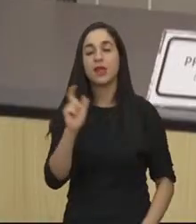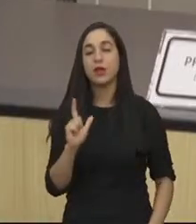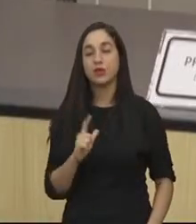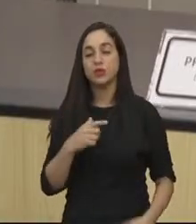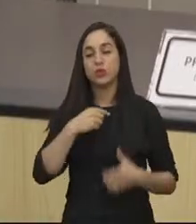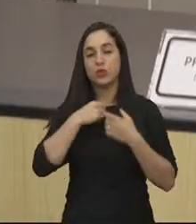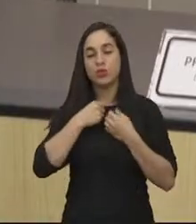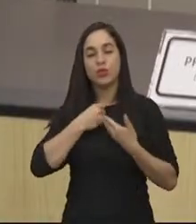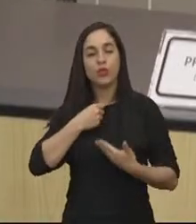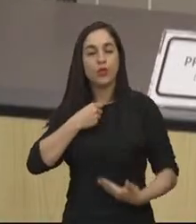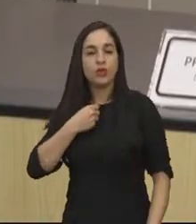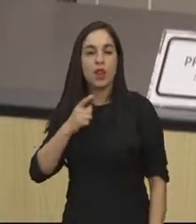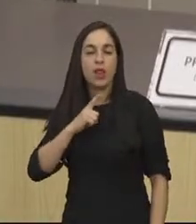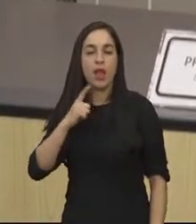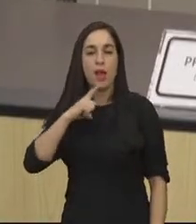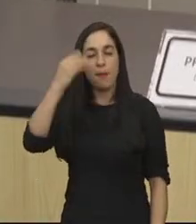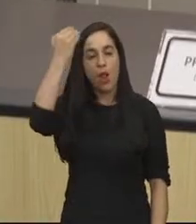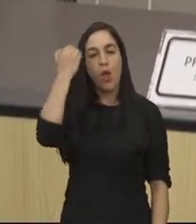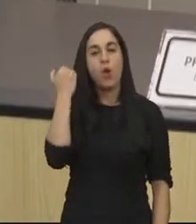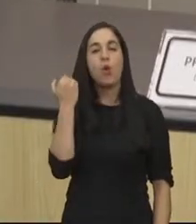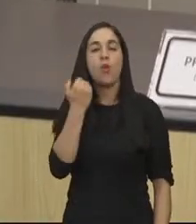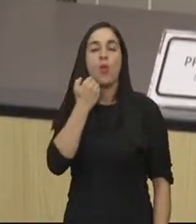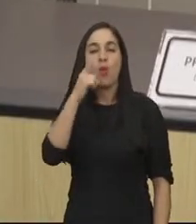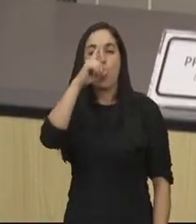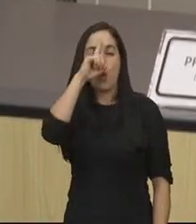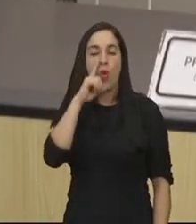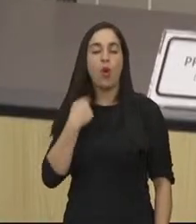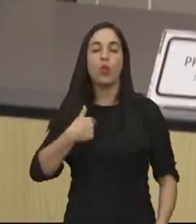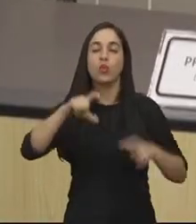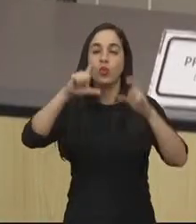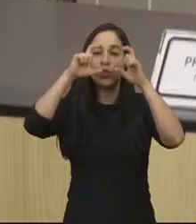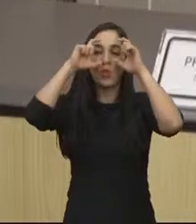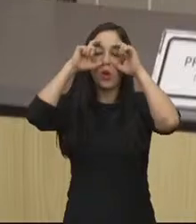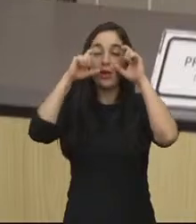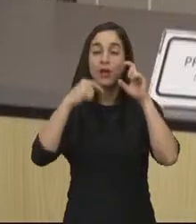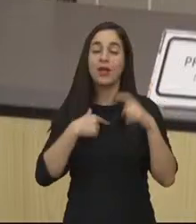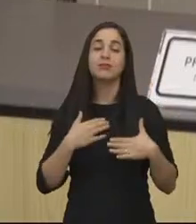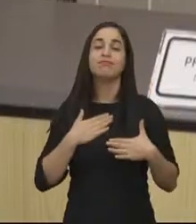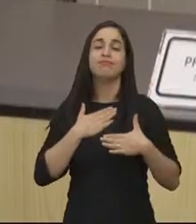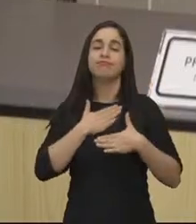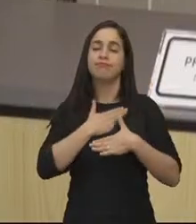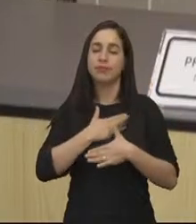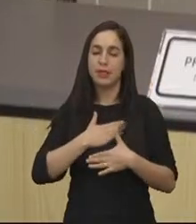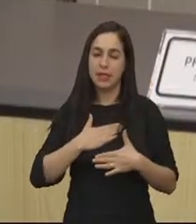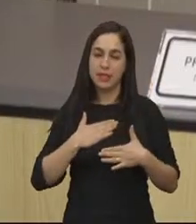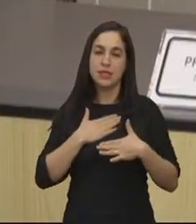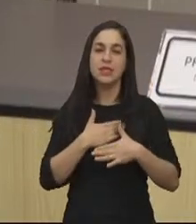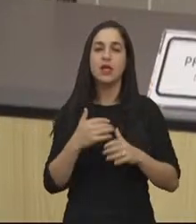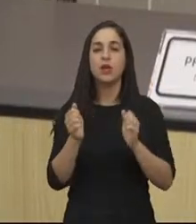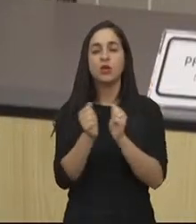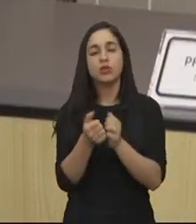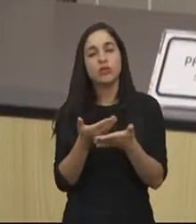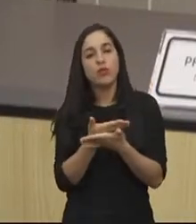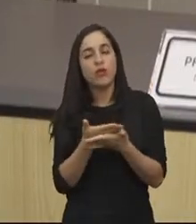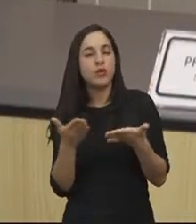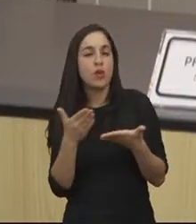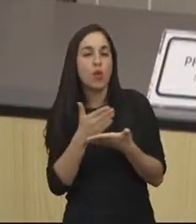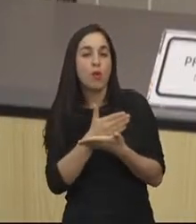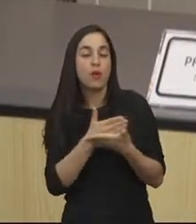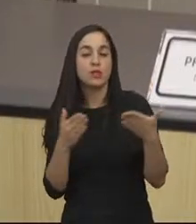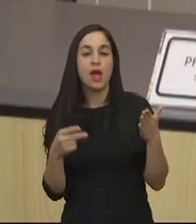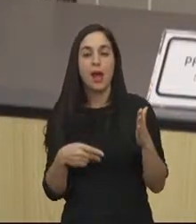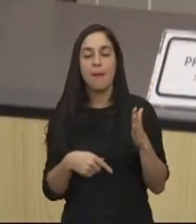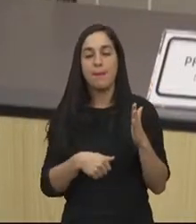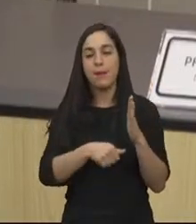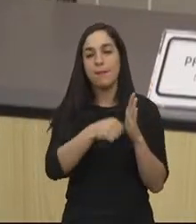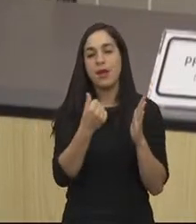tenho cabelo curto, loiro, de óculos, tá? E é um prazer, né, estar aqui para darmos início à primeira revisão